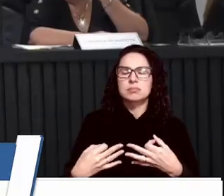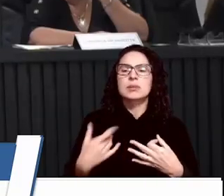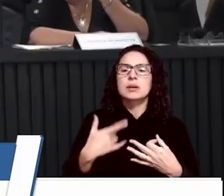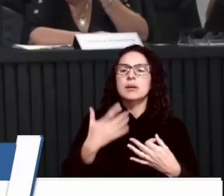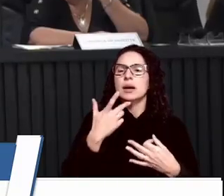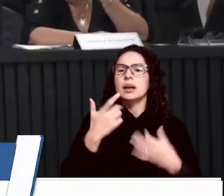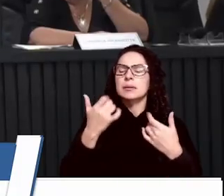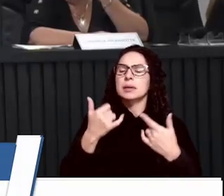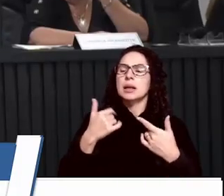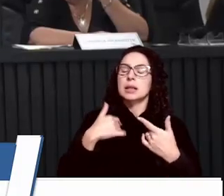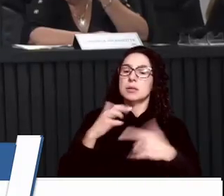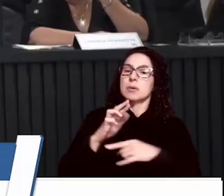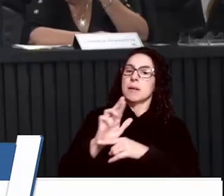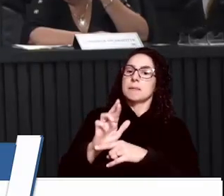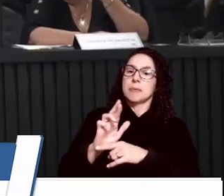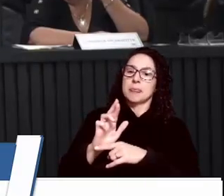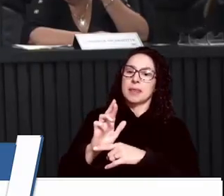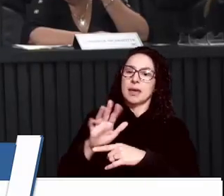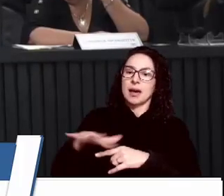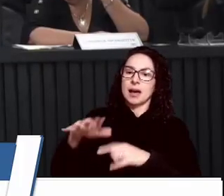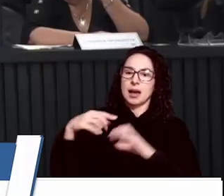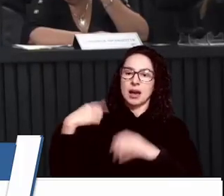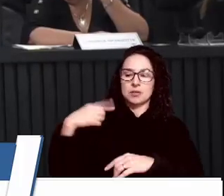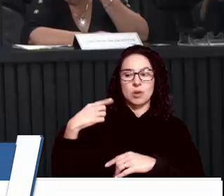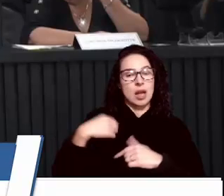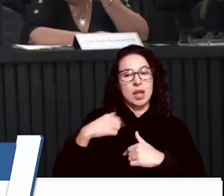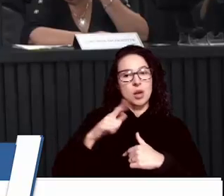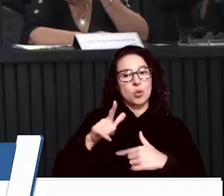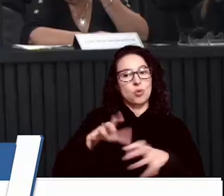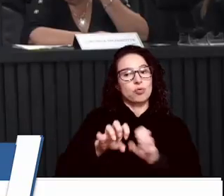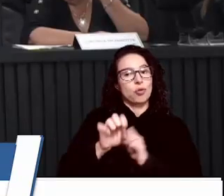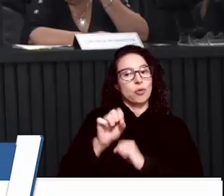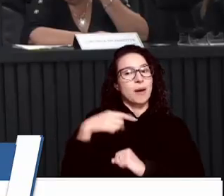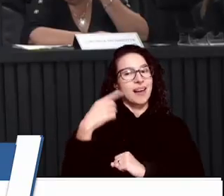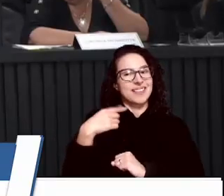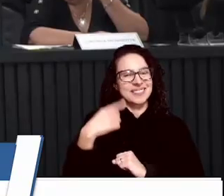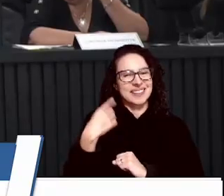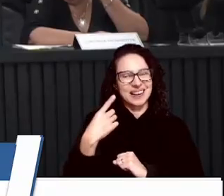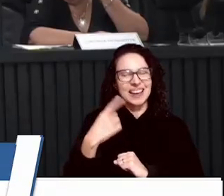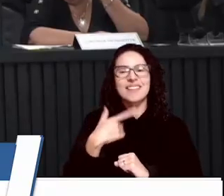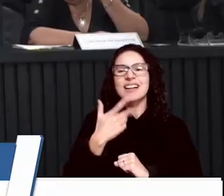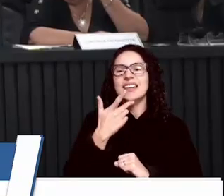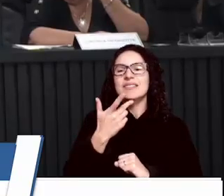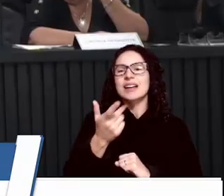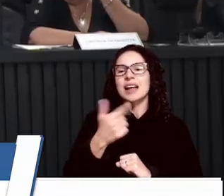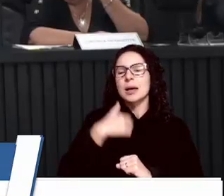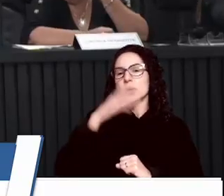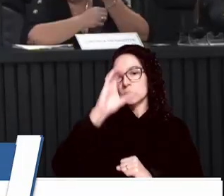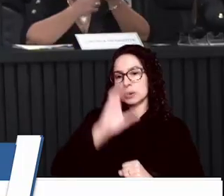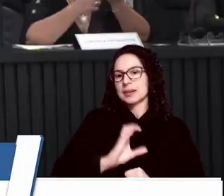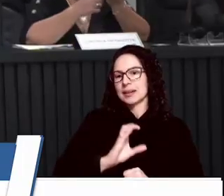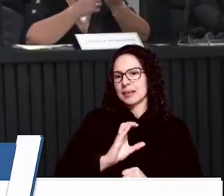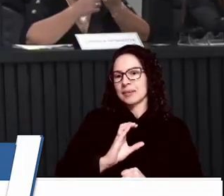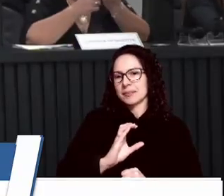como representante da classe dos advogados, porque eu não sou, né? Eu quero falar aqui enquanto cidadão. Eu